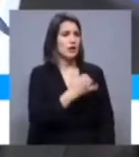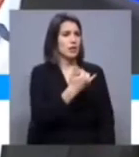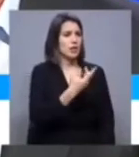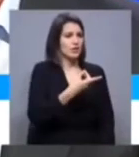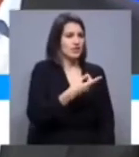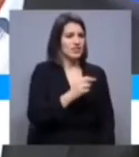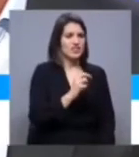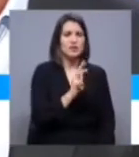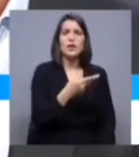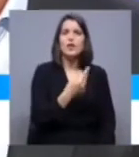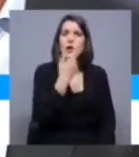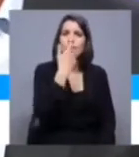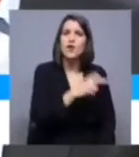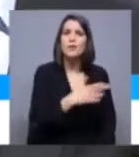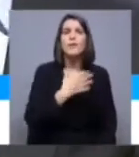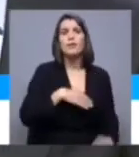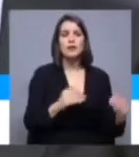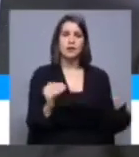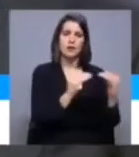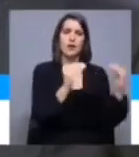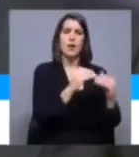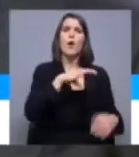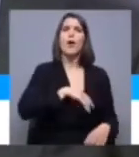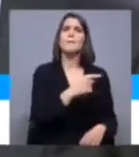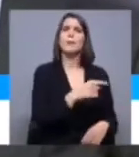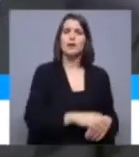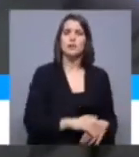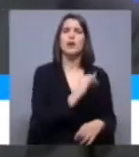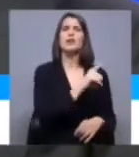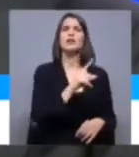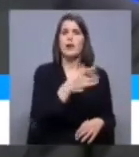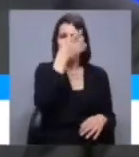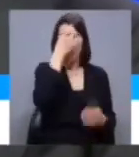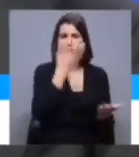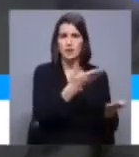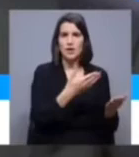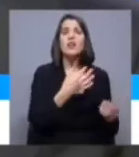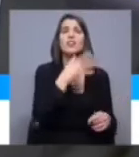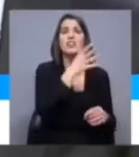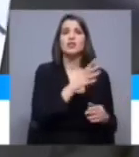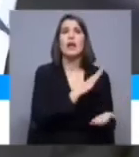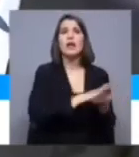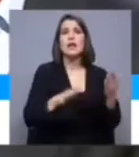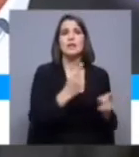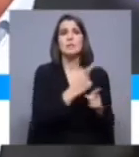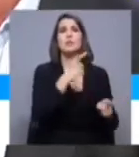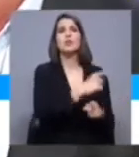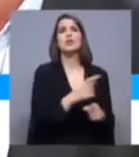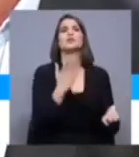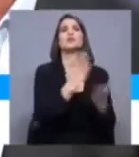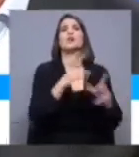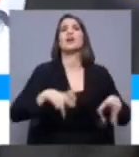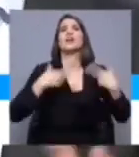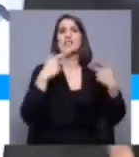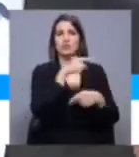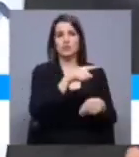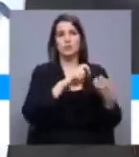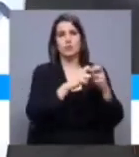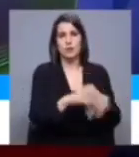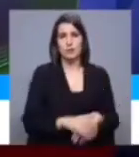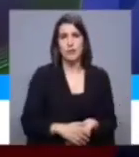euros de pensão. Nós queremos chegar isso ao salário mínimo. O que é que a Iniciativa Liberal tem a dizer sobre isso? Nada, porque é o partido privilegiado. Tem que ouvir. Este é que é o problema.